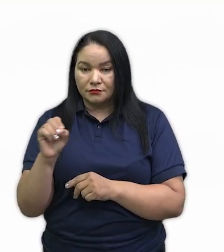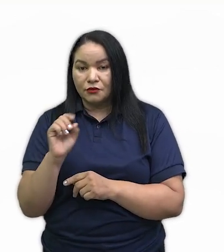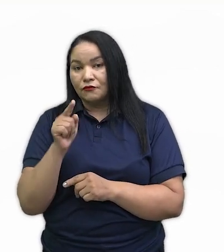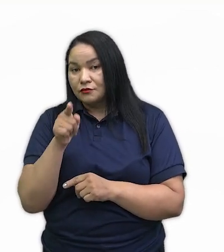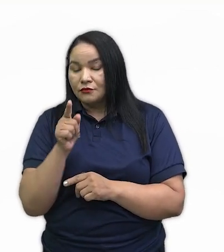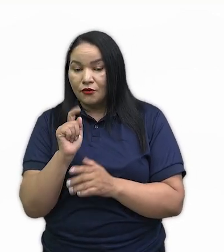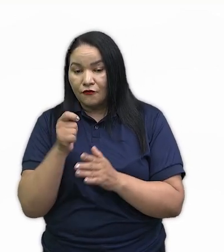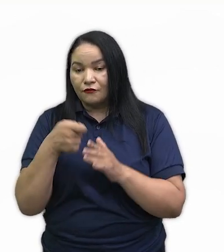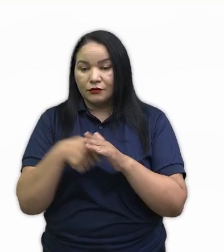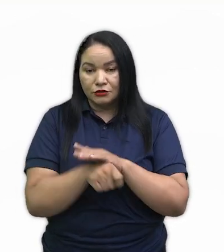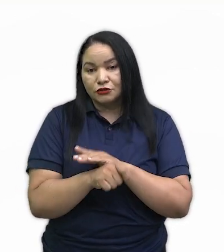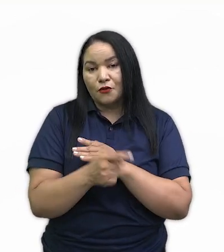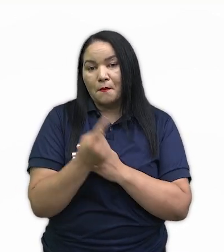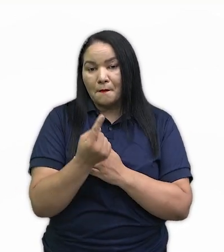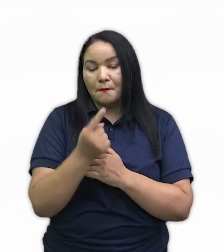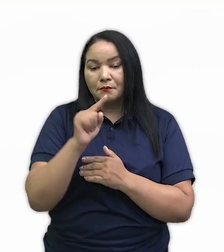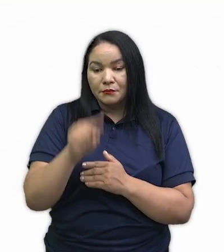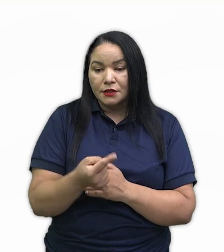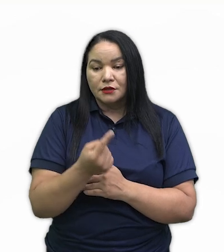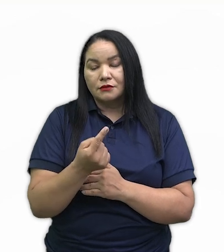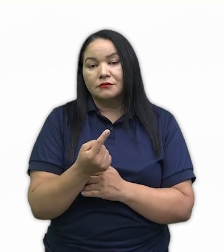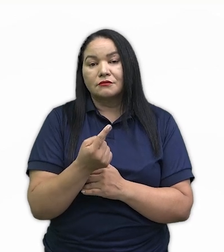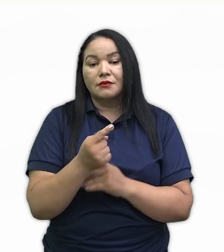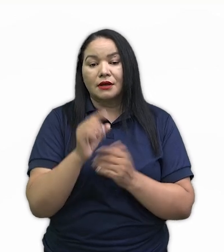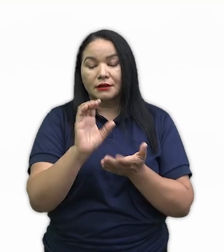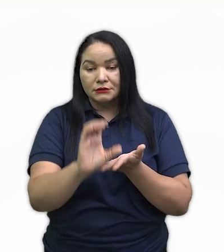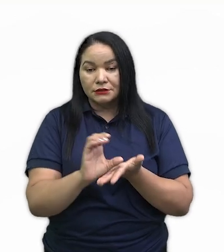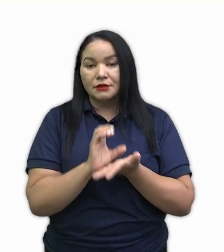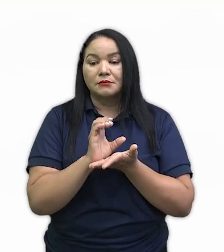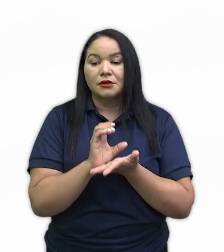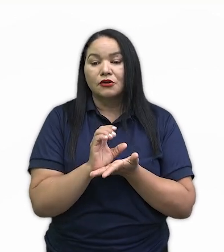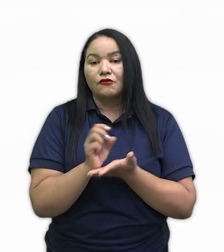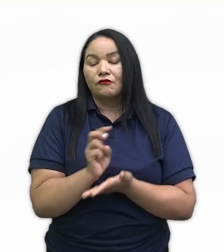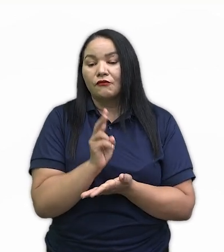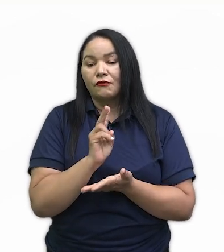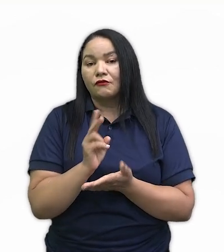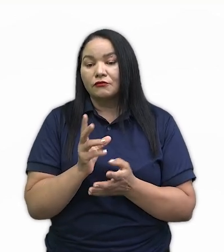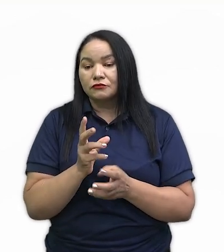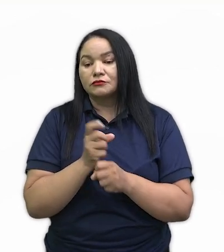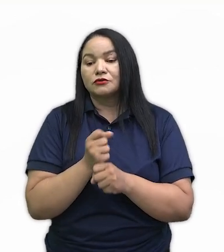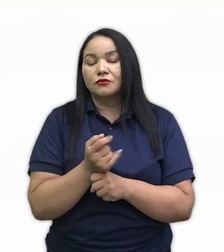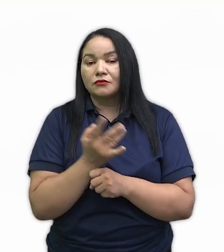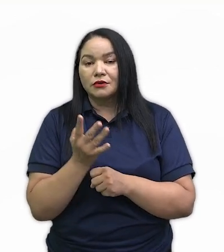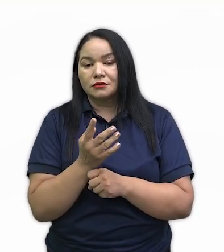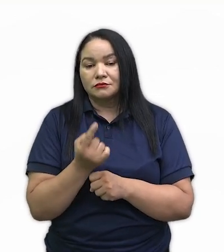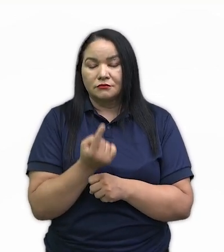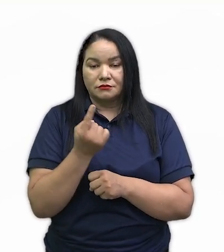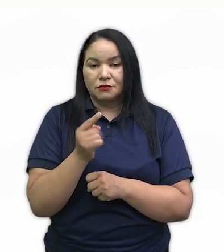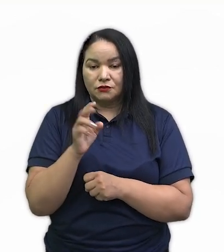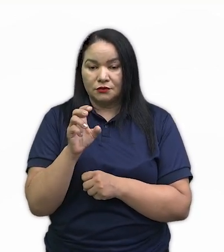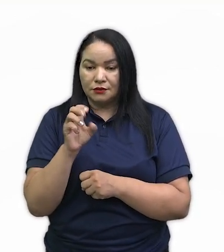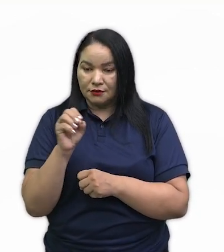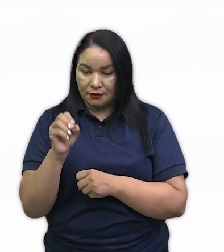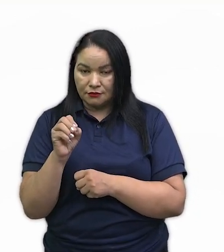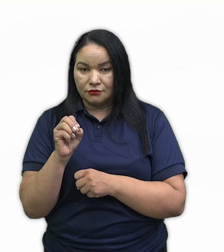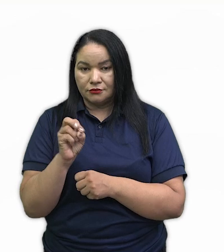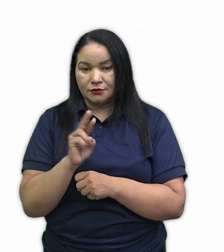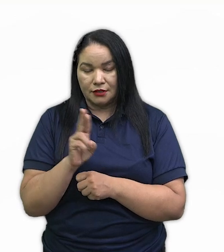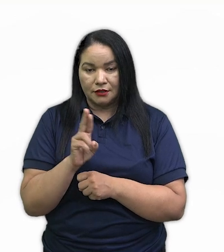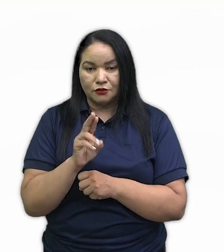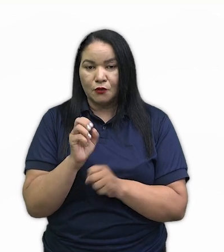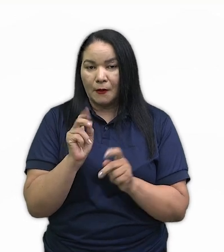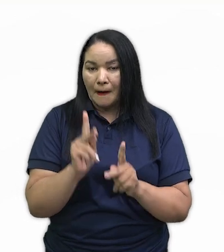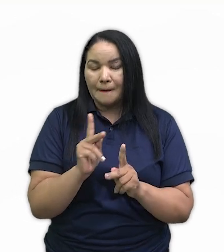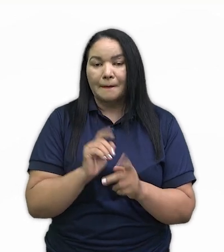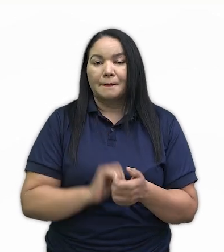investiu R$1.000, você vai obter de volta um valor total equivalente a R$1.500, tá